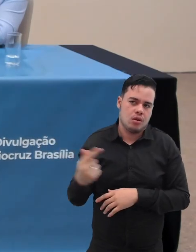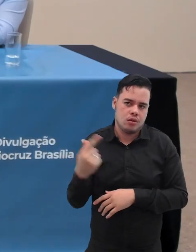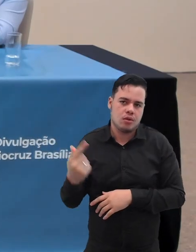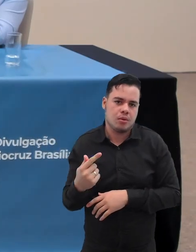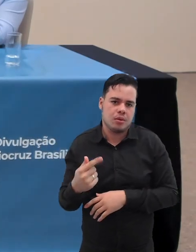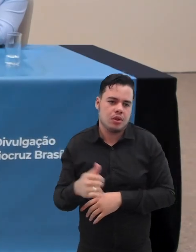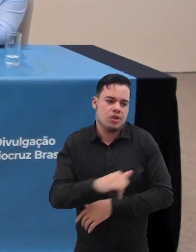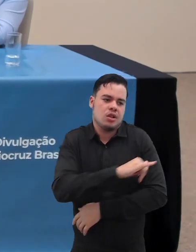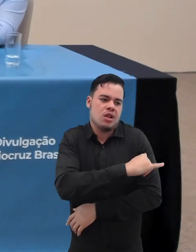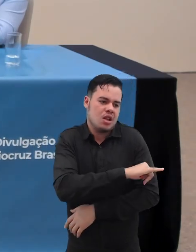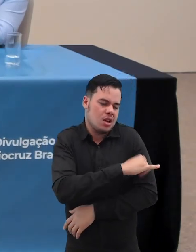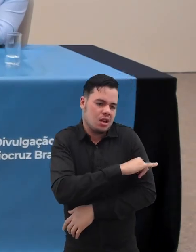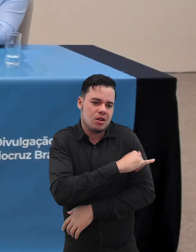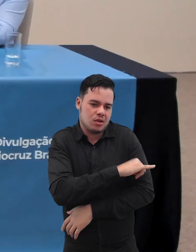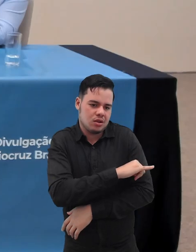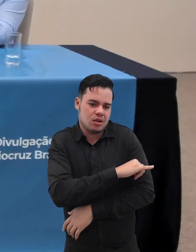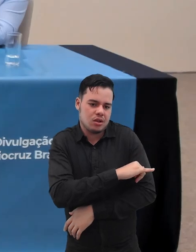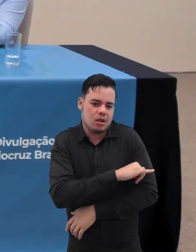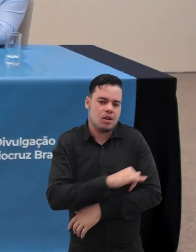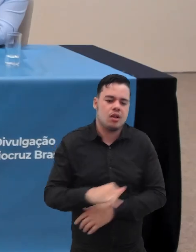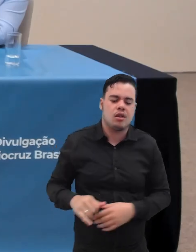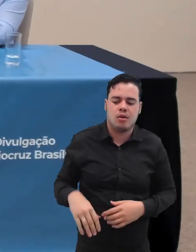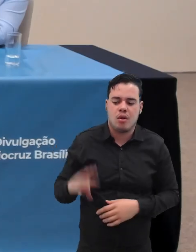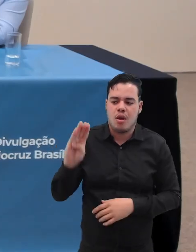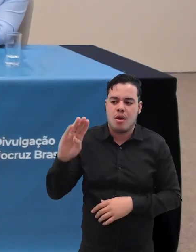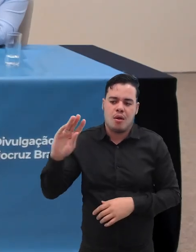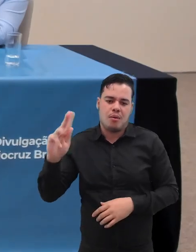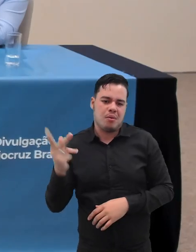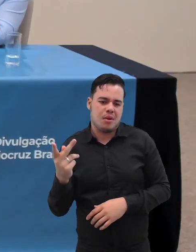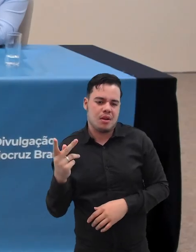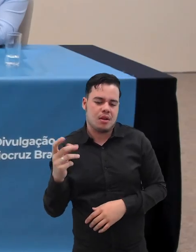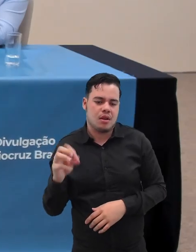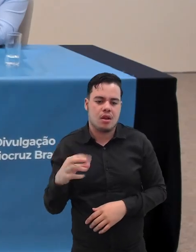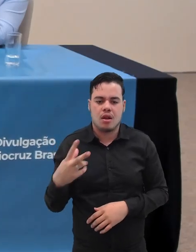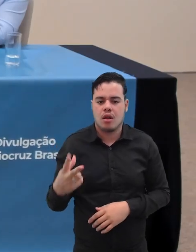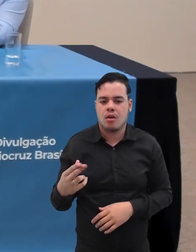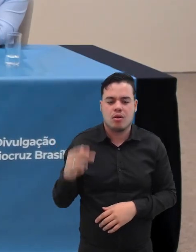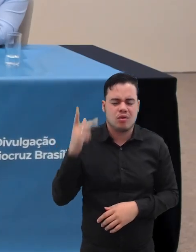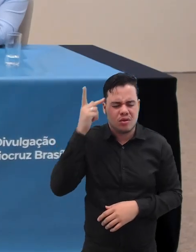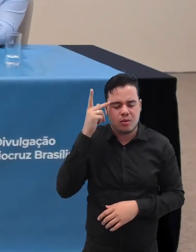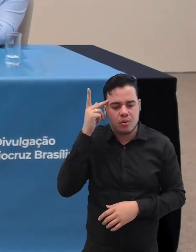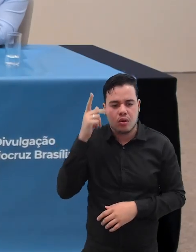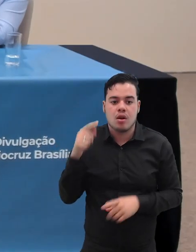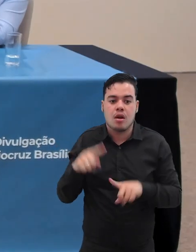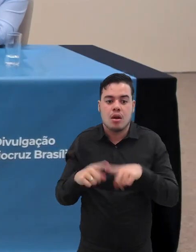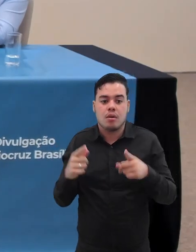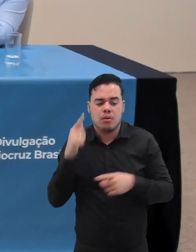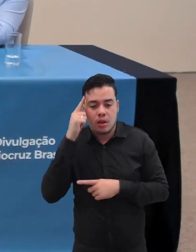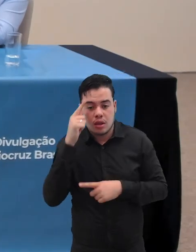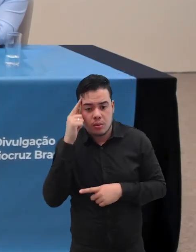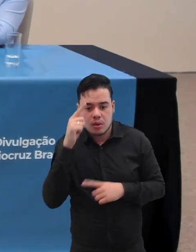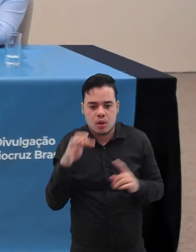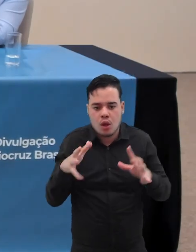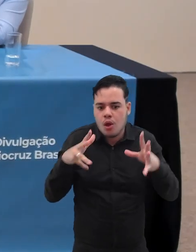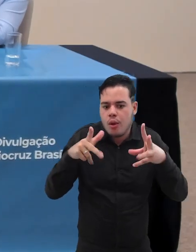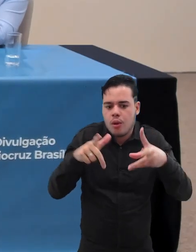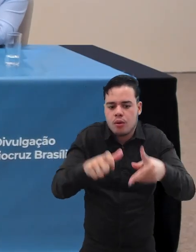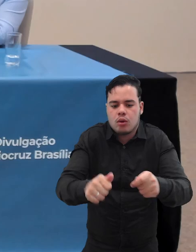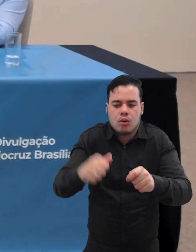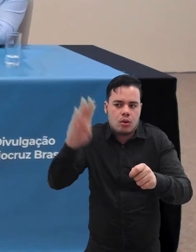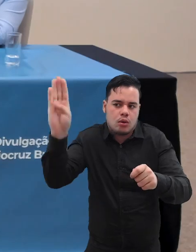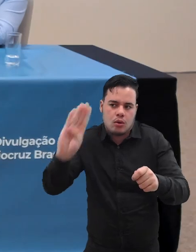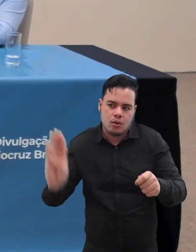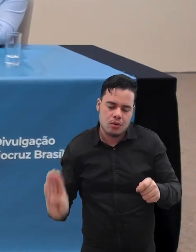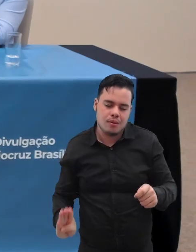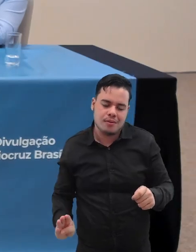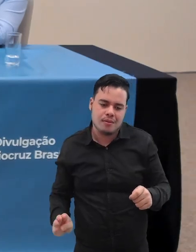no máximo Belo Horizonte, né? O eixo Rio, São Paulo, BH. Tem muita coisa acontecendo, como você disse, isso não está mapeado. Então, como que